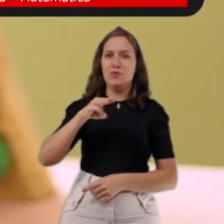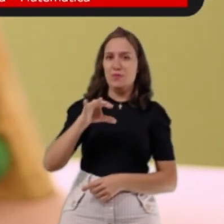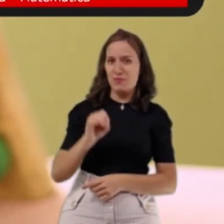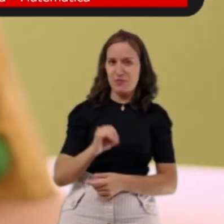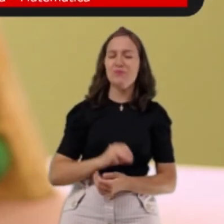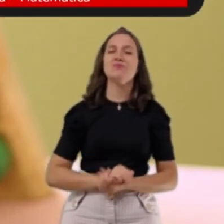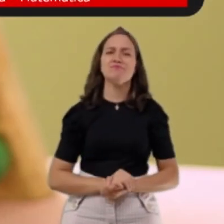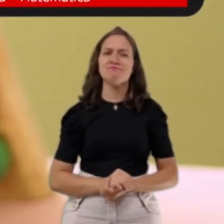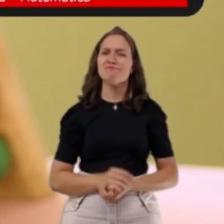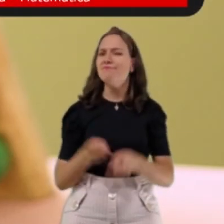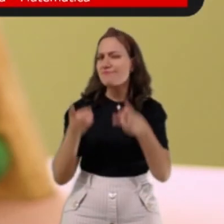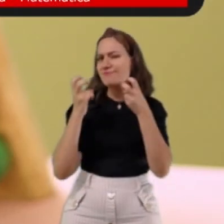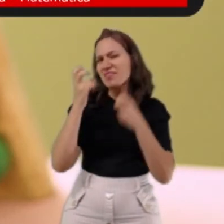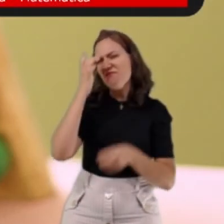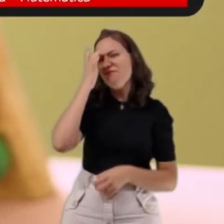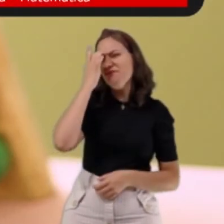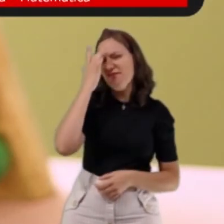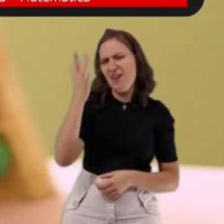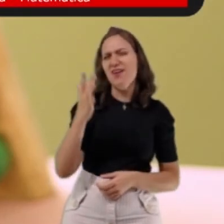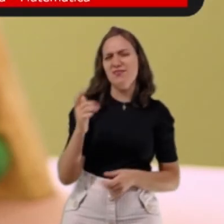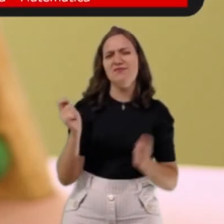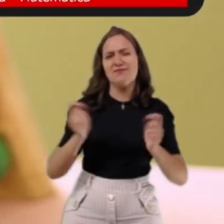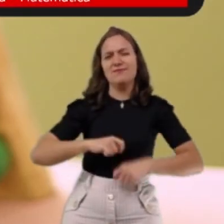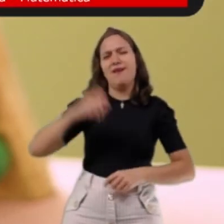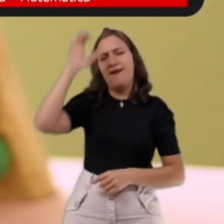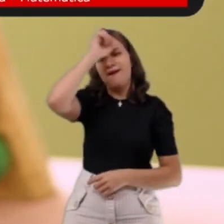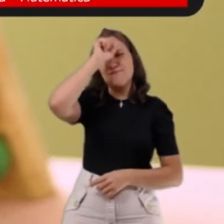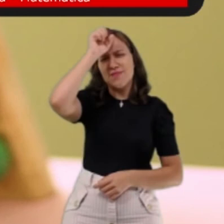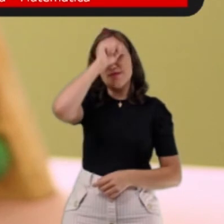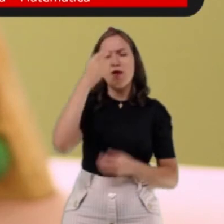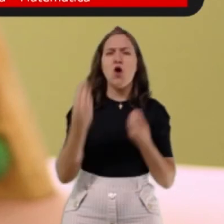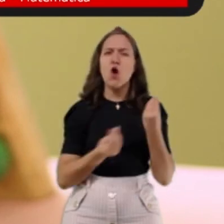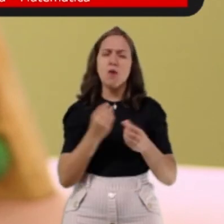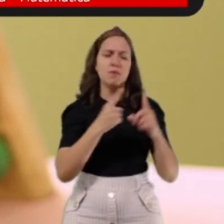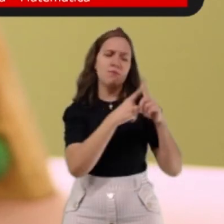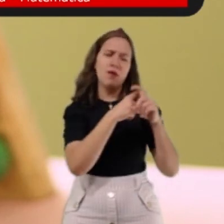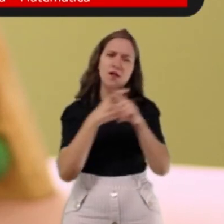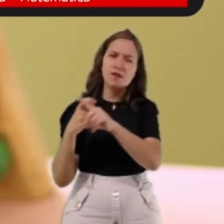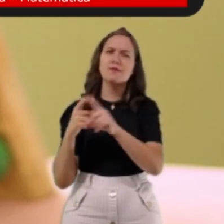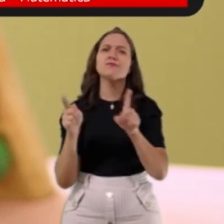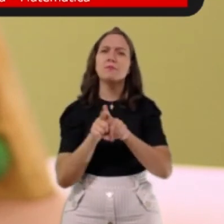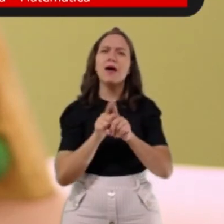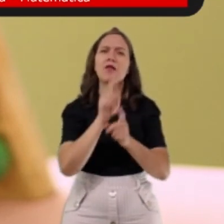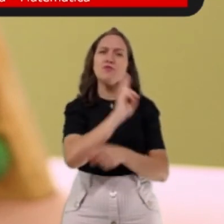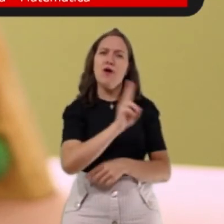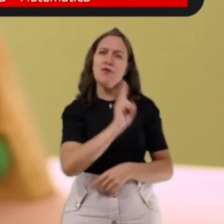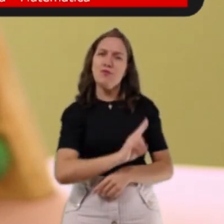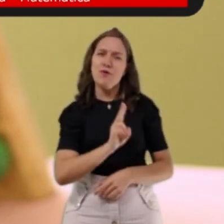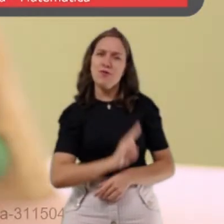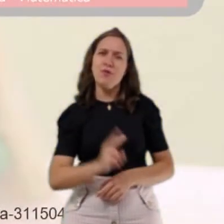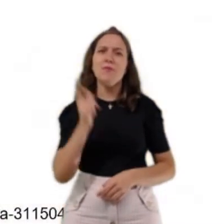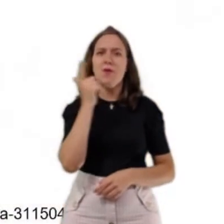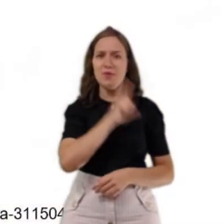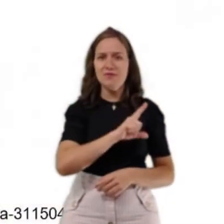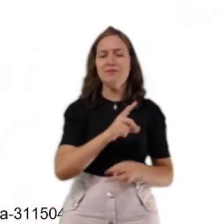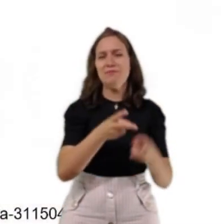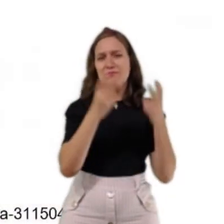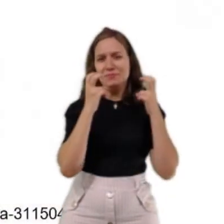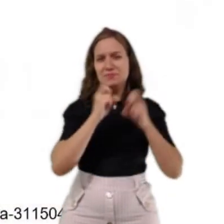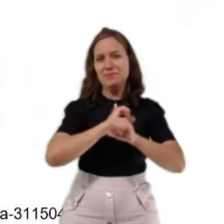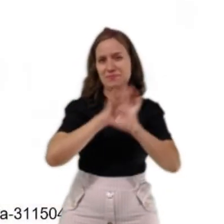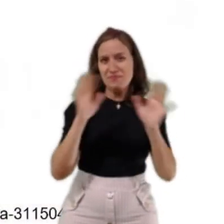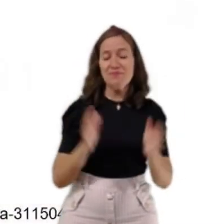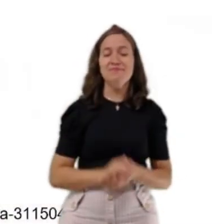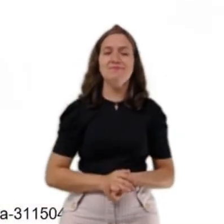é Viu como é fácil aprender sobre os polinômios e classificados ampliando os nossos estudos